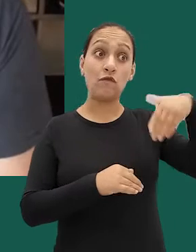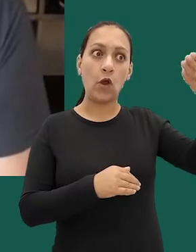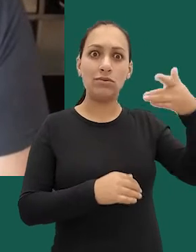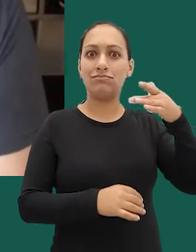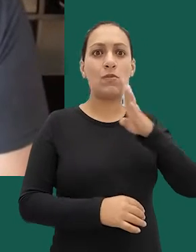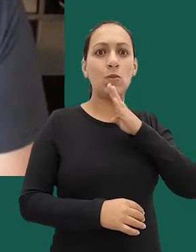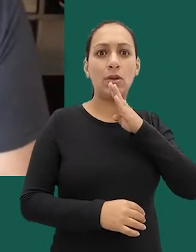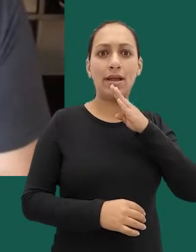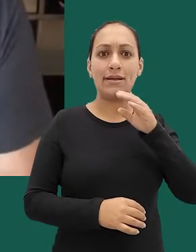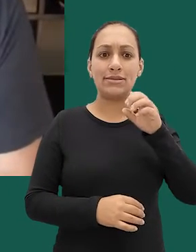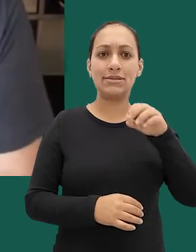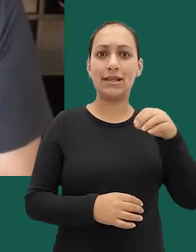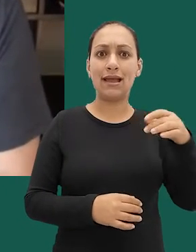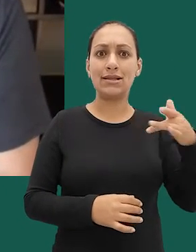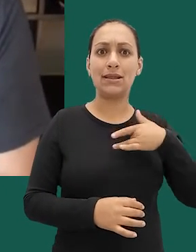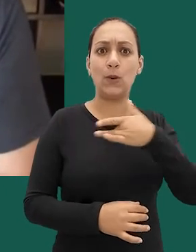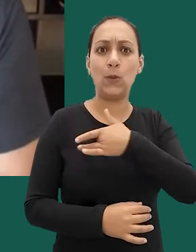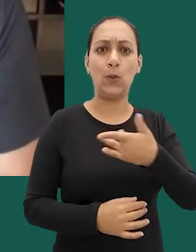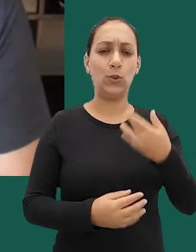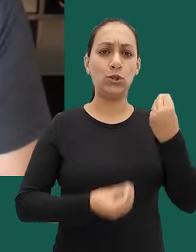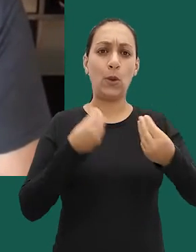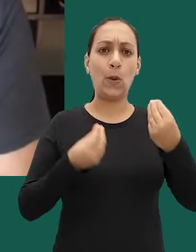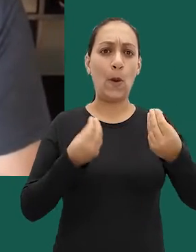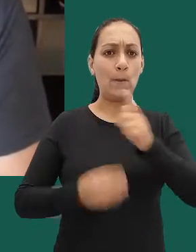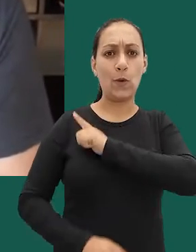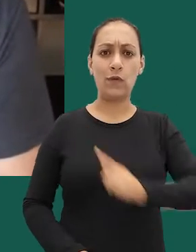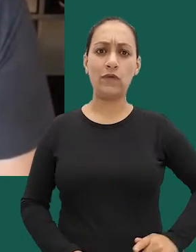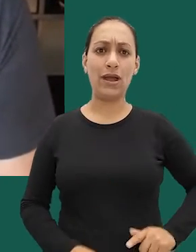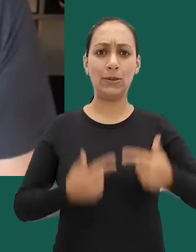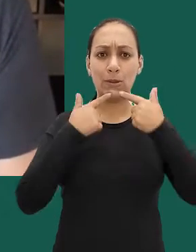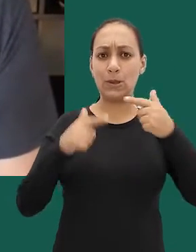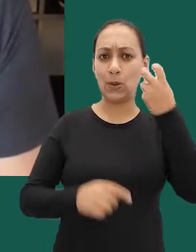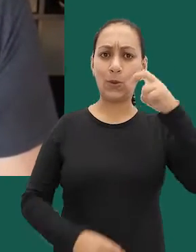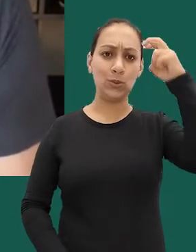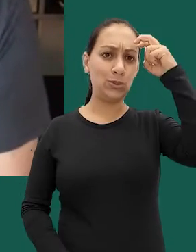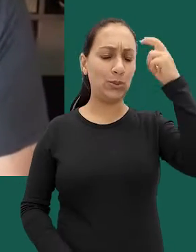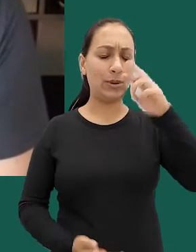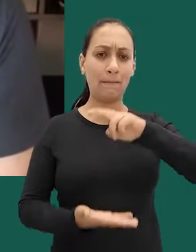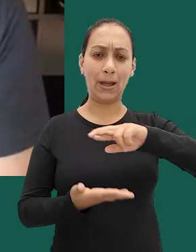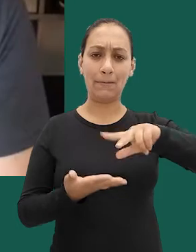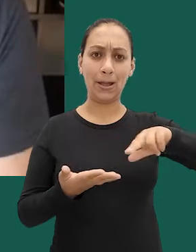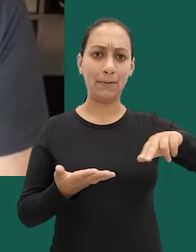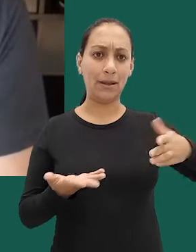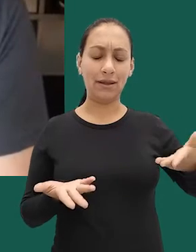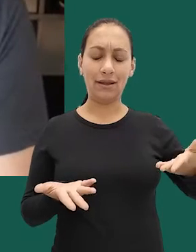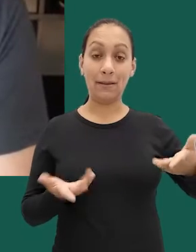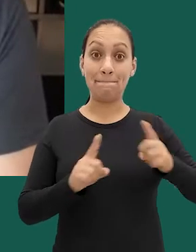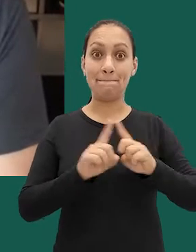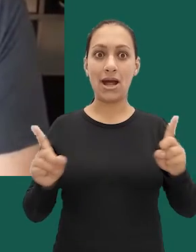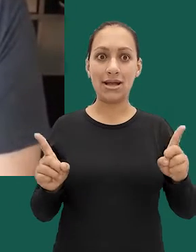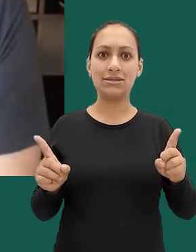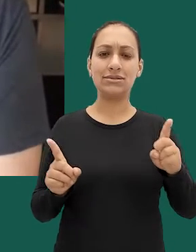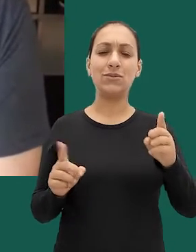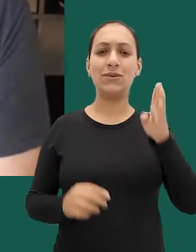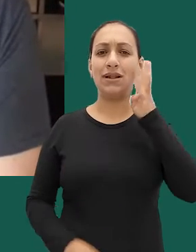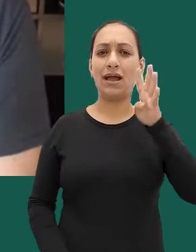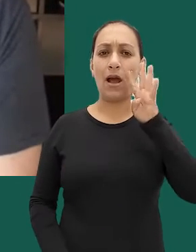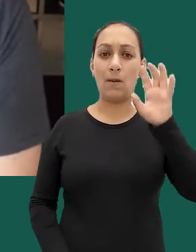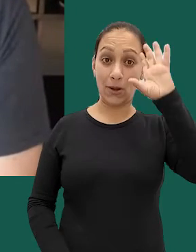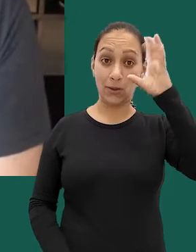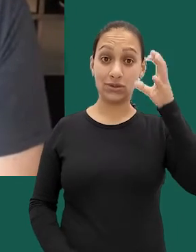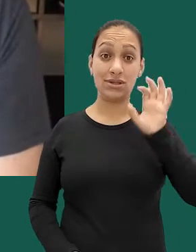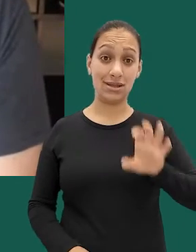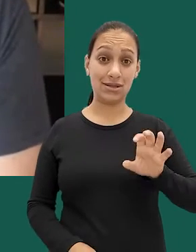saúde, você não conhece como é que o governo funciona, conhece a língua, a cultura e tudo mais. Mas o legal desses perrengues